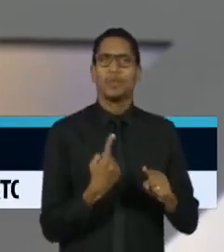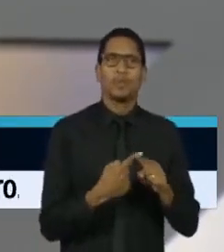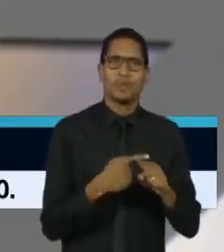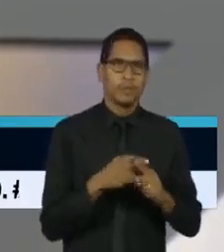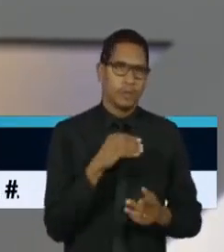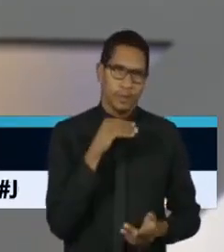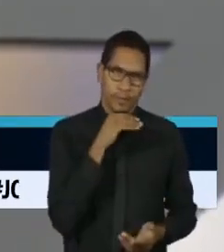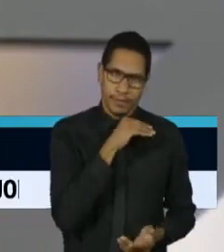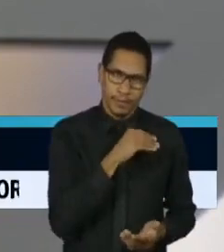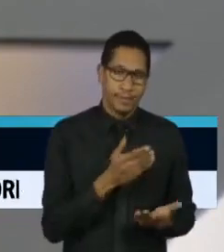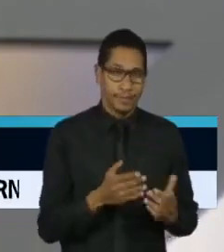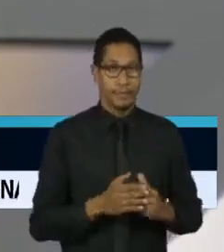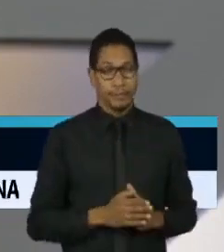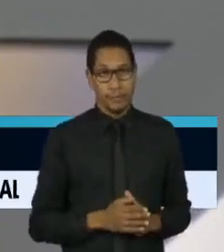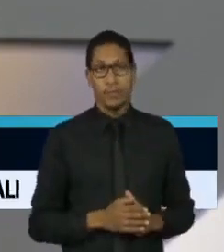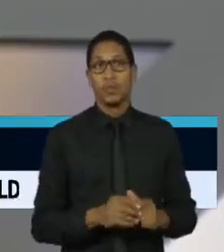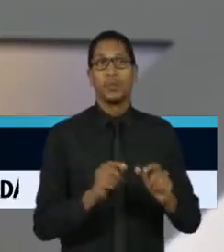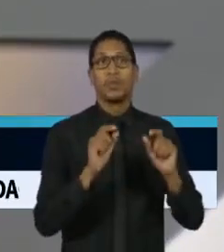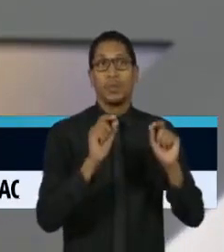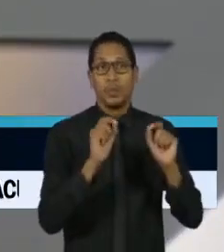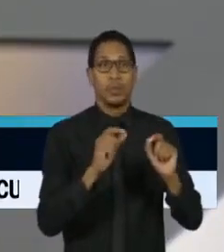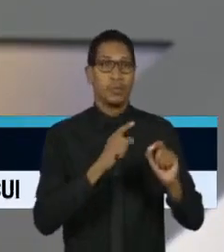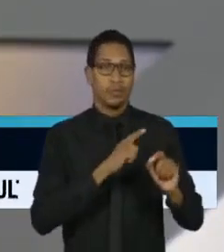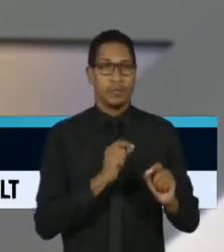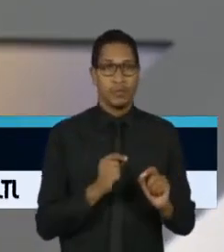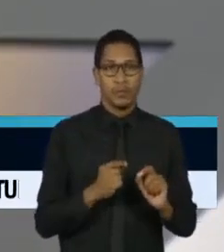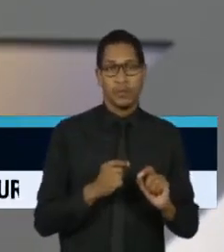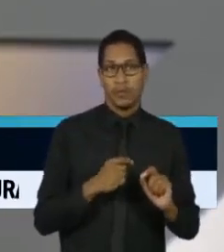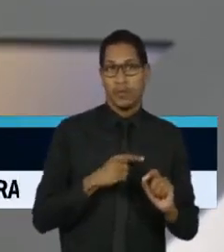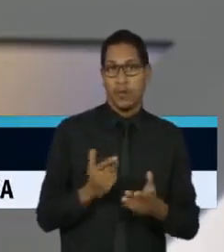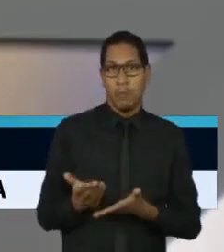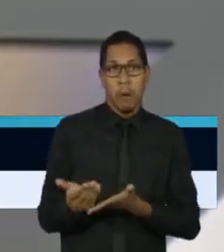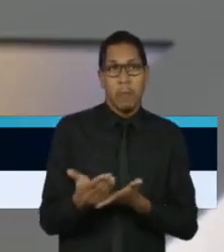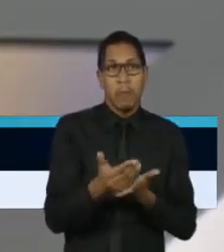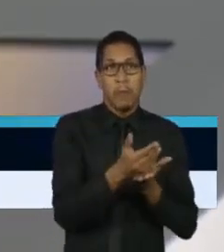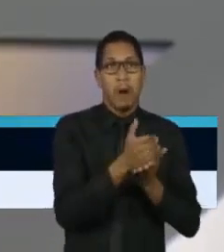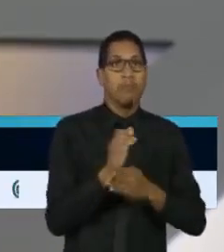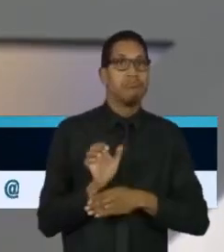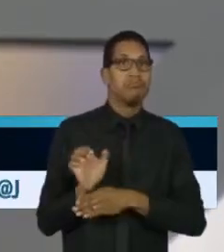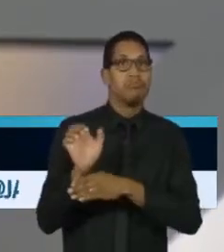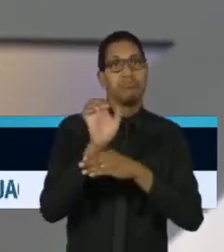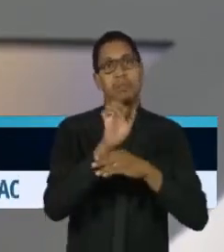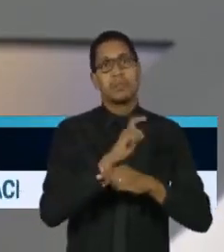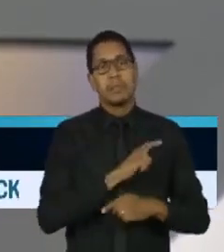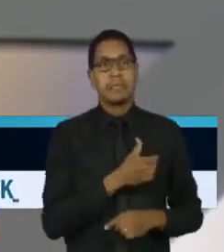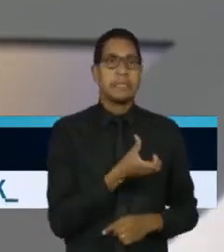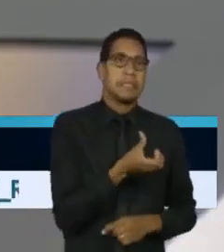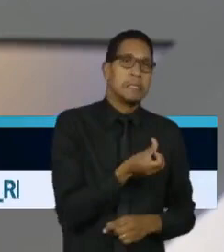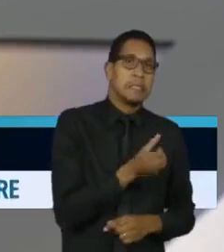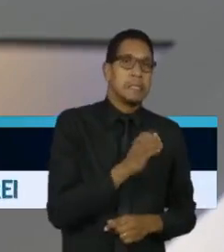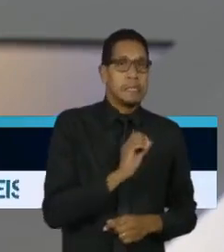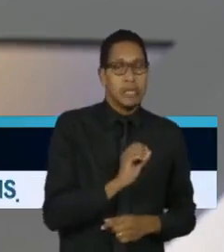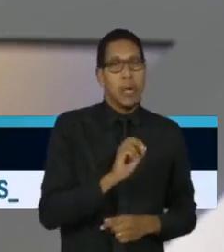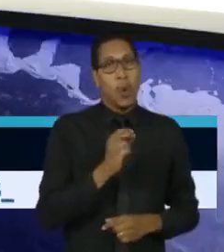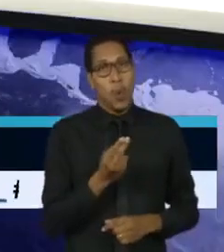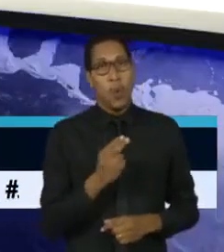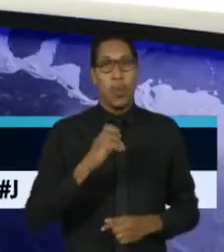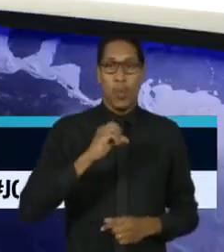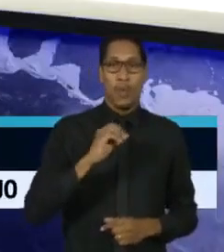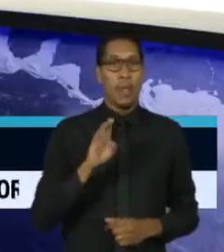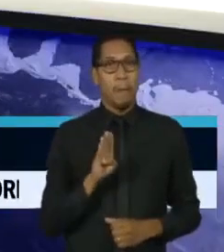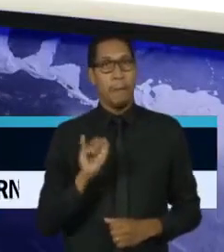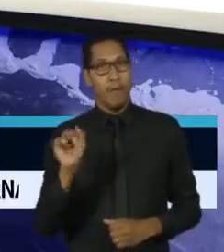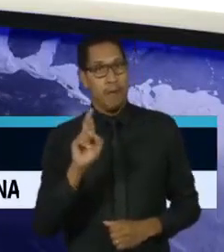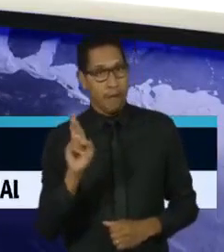A projeção de perda de arrecadação dos Estados fica entre 60 a 90 bilhões de reais